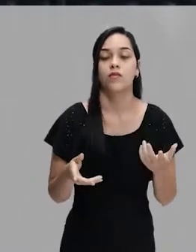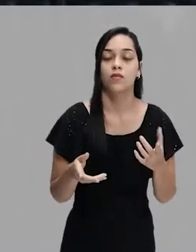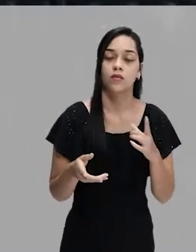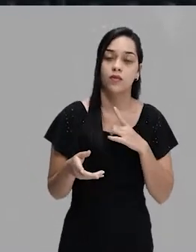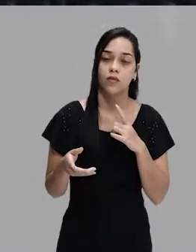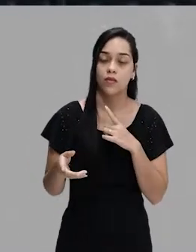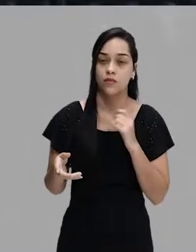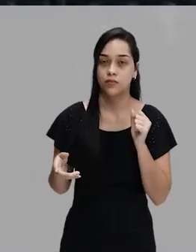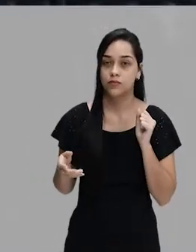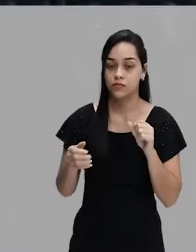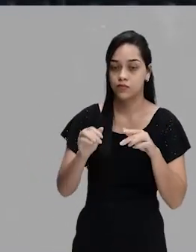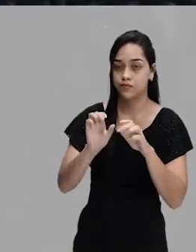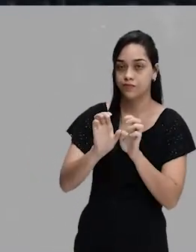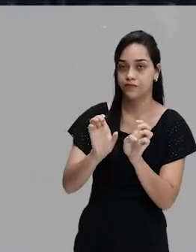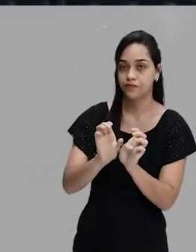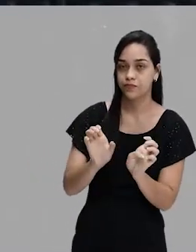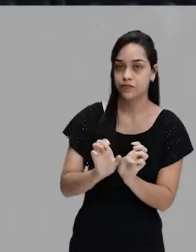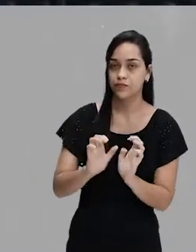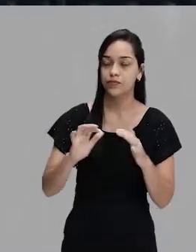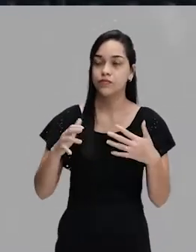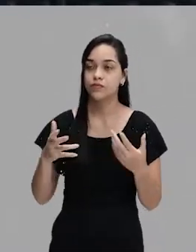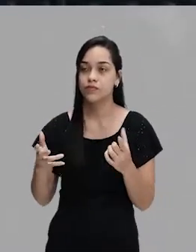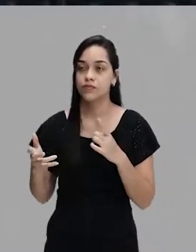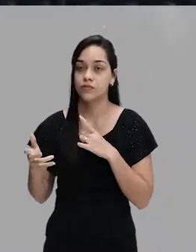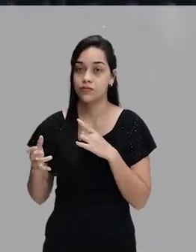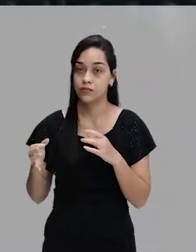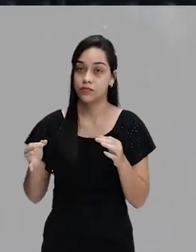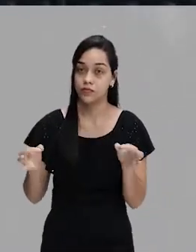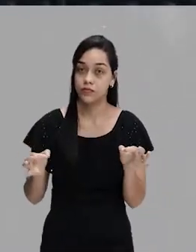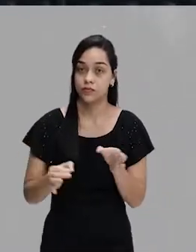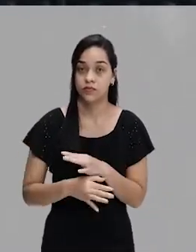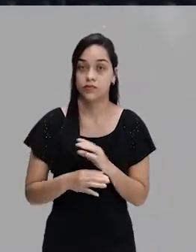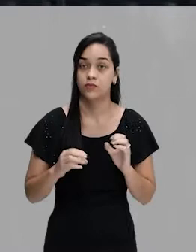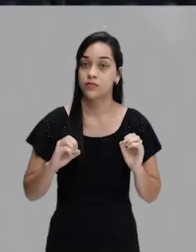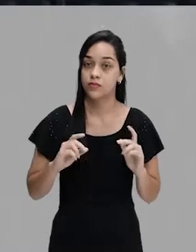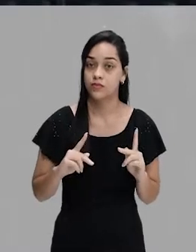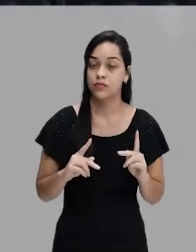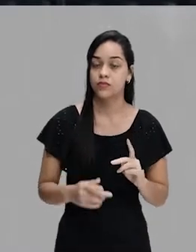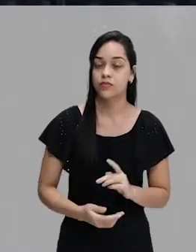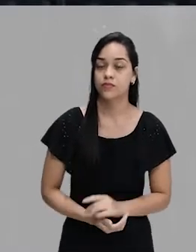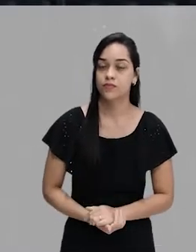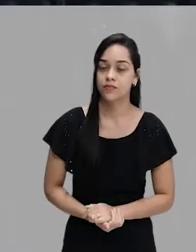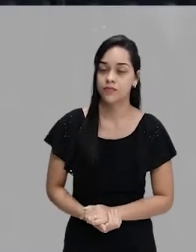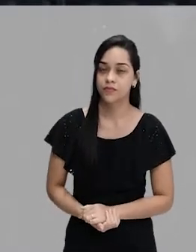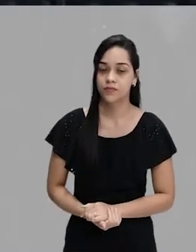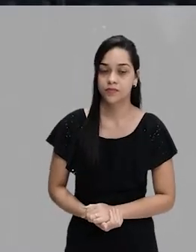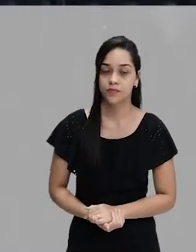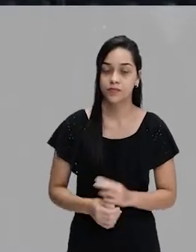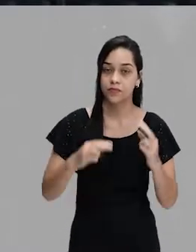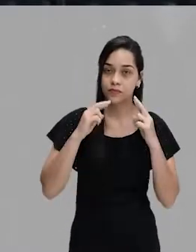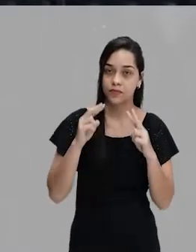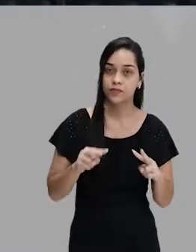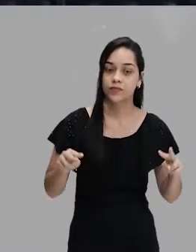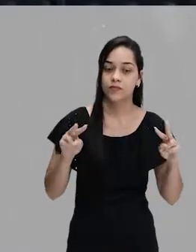são estruturalmente completas, tá? Em questão da sintaxe. Tá bom? Olha só.